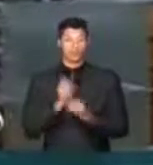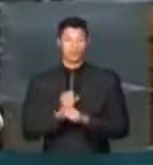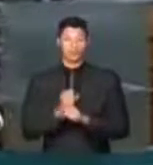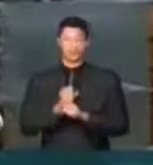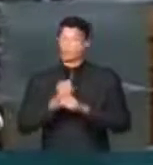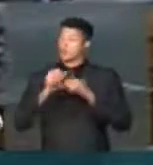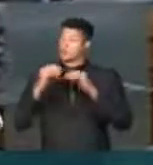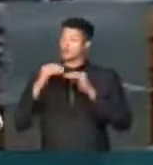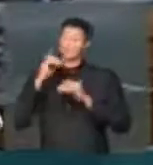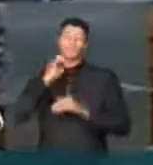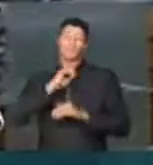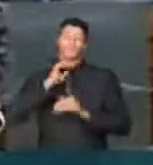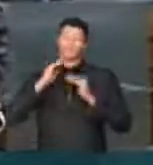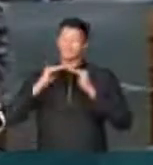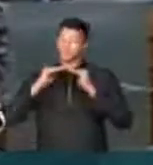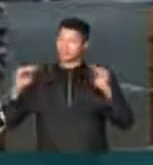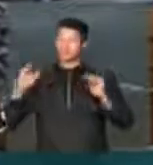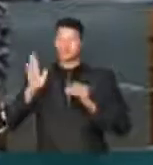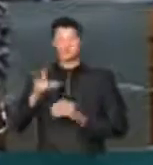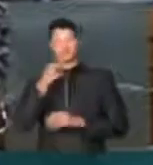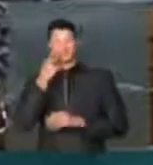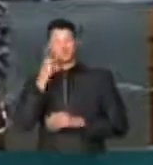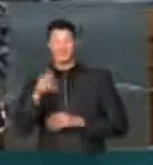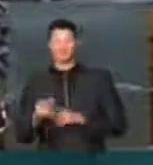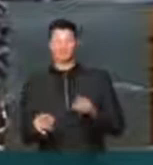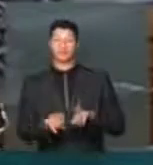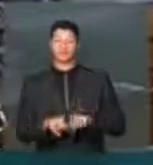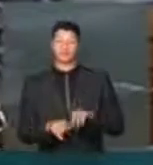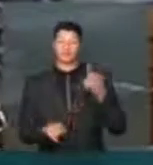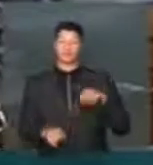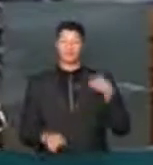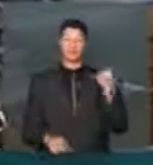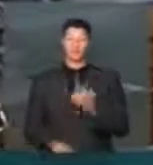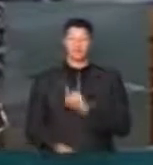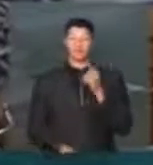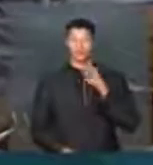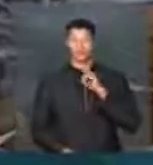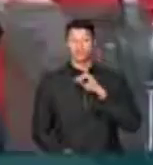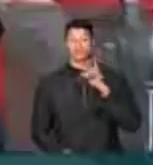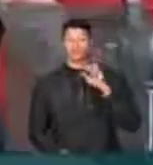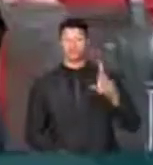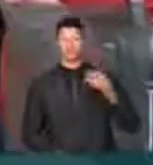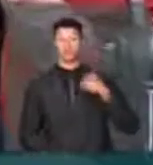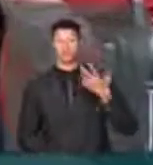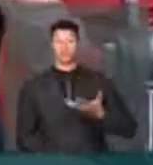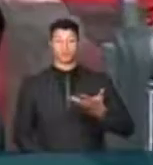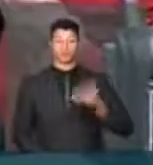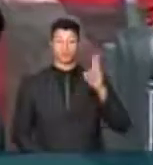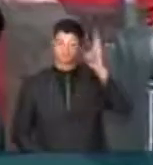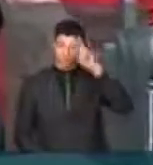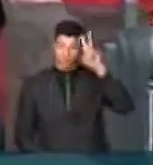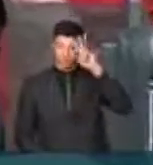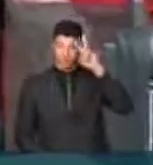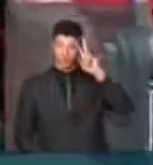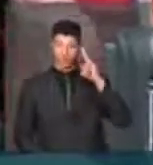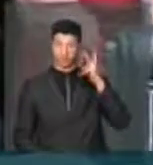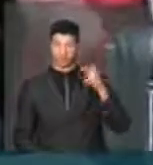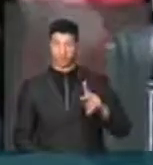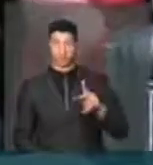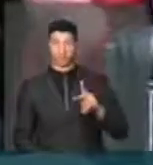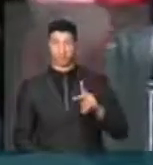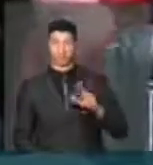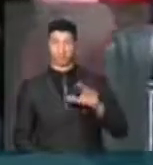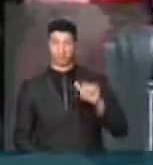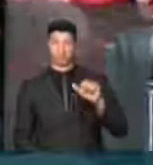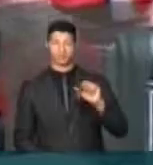à bancada de Minas, que já falou que você também é nosso conterrâneo, doutor Mozart. Eu quero falar que eu lembro